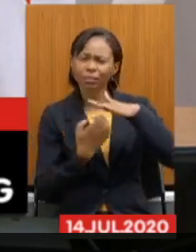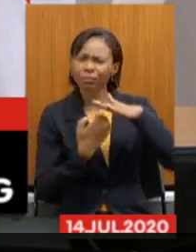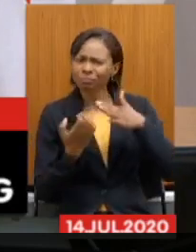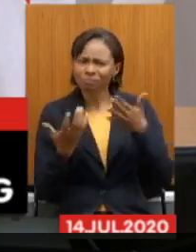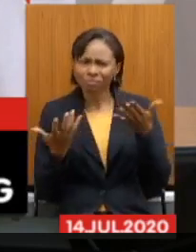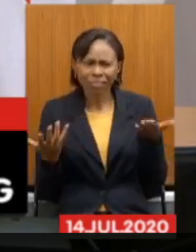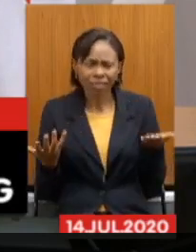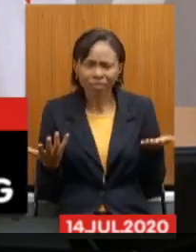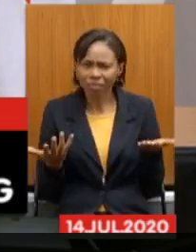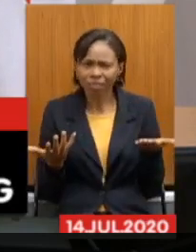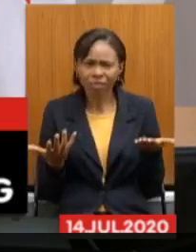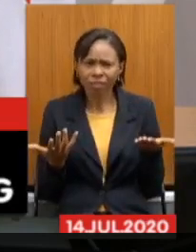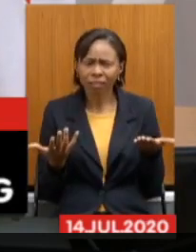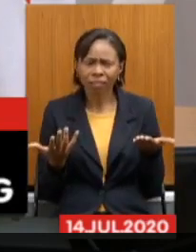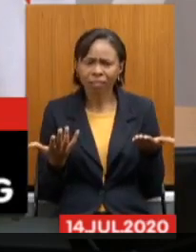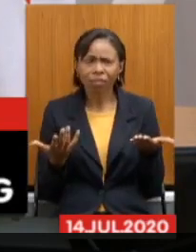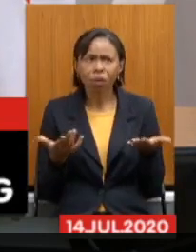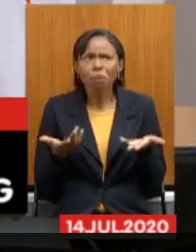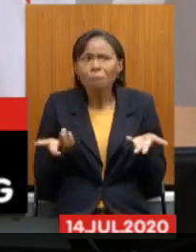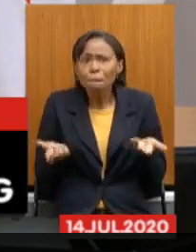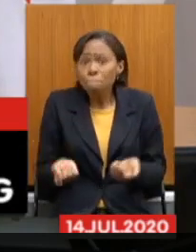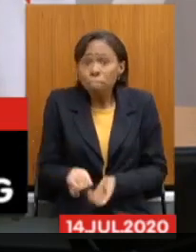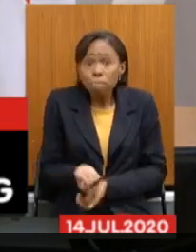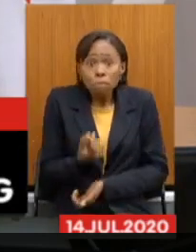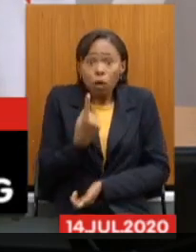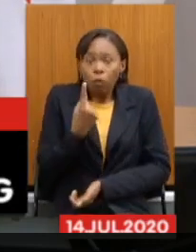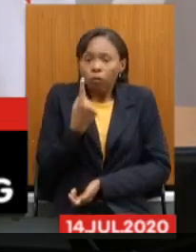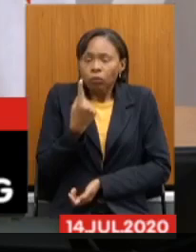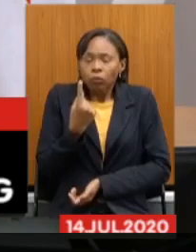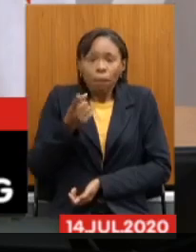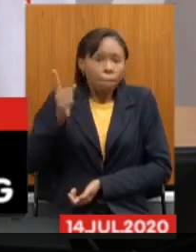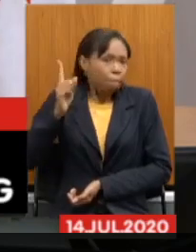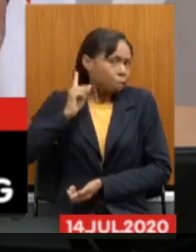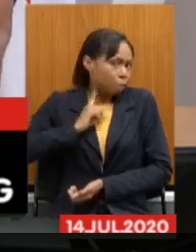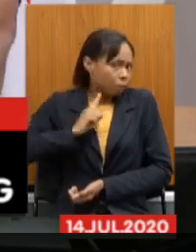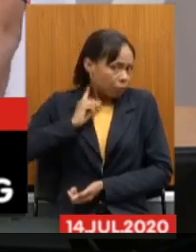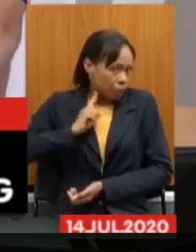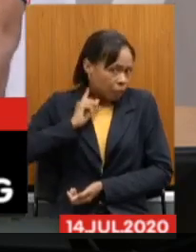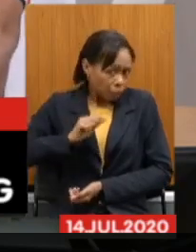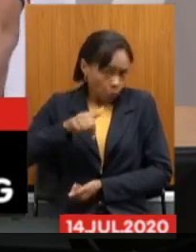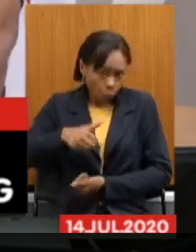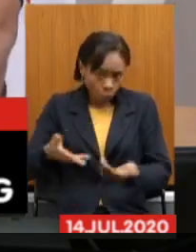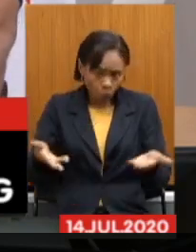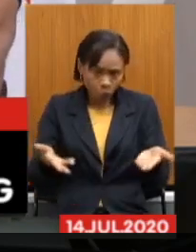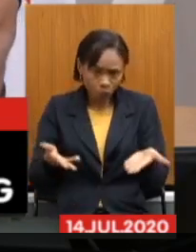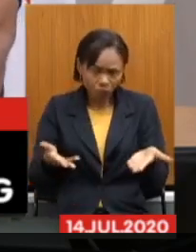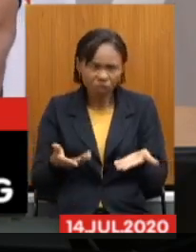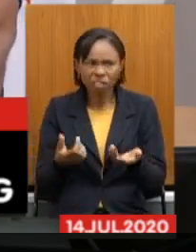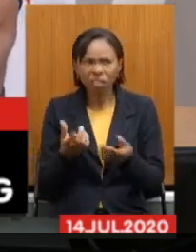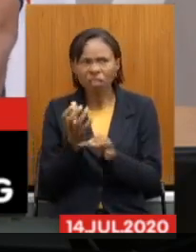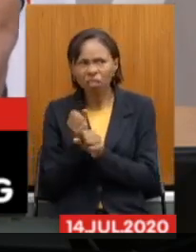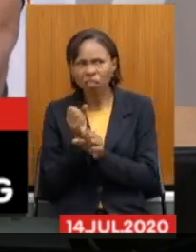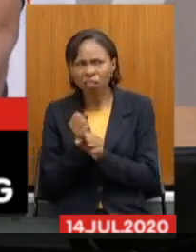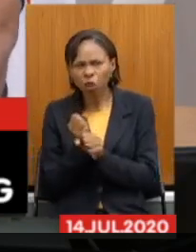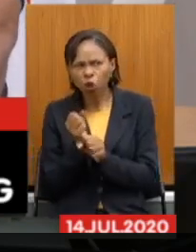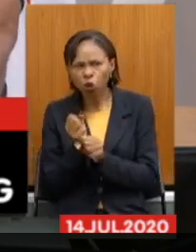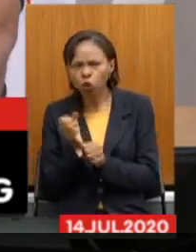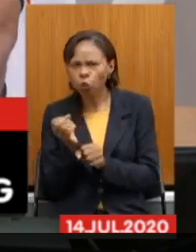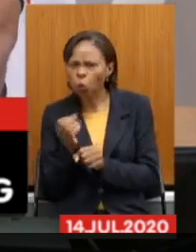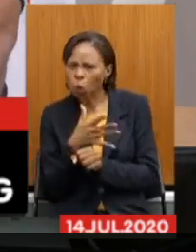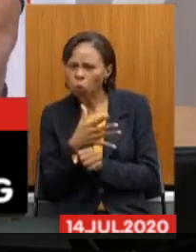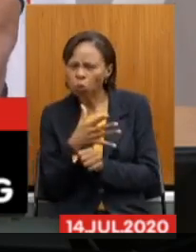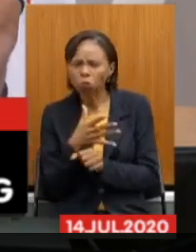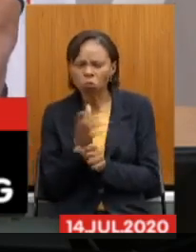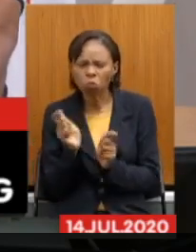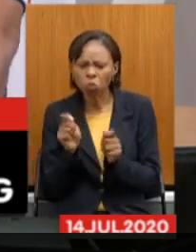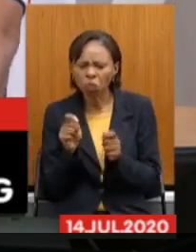Nós temos uma coisa ainda mais absurda. Minas hoje, em valores atualizados, teria um crédito